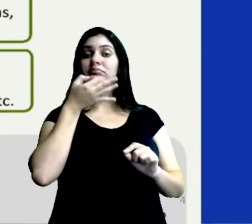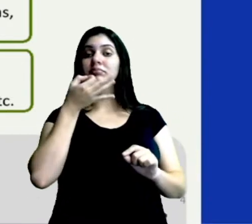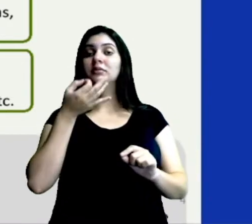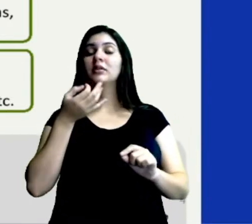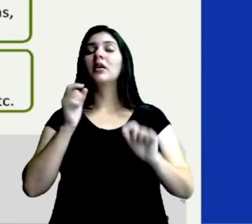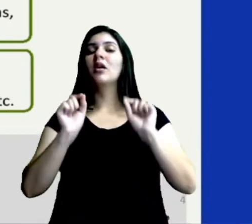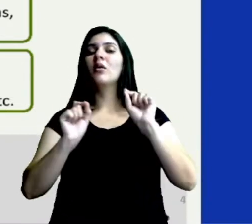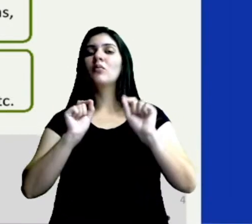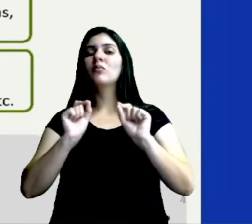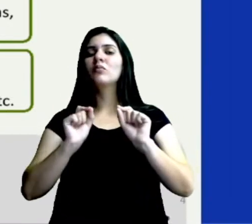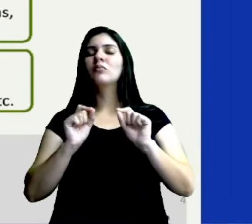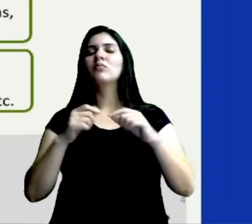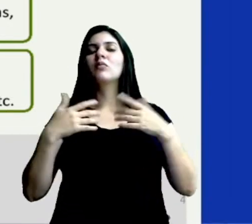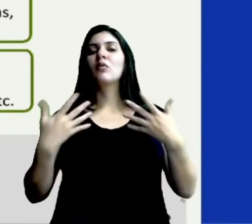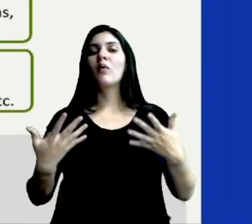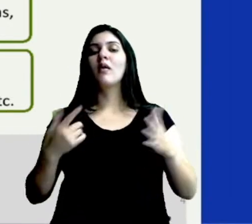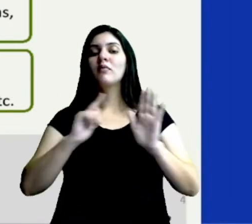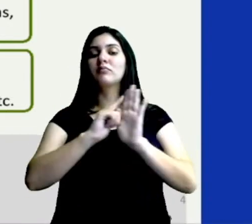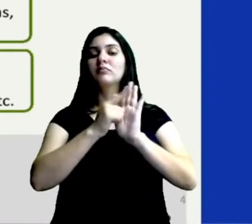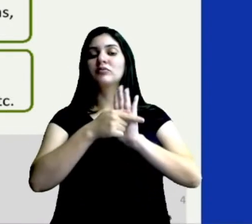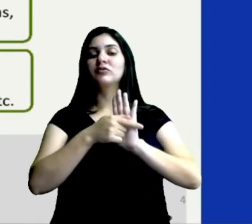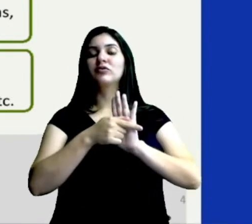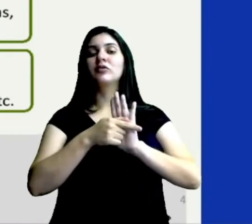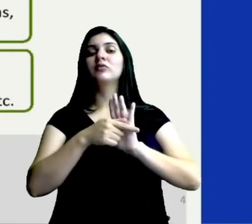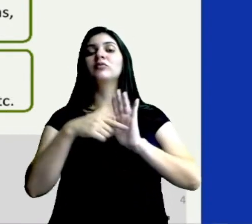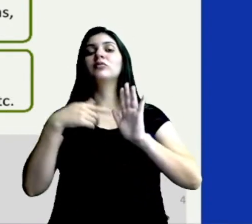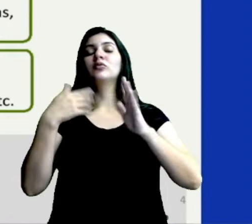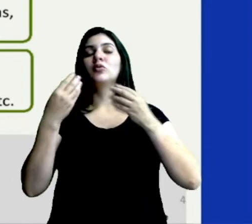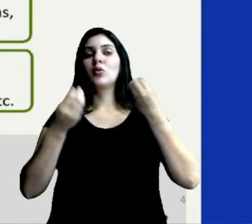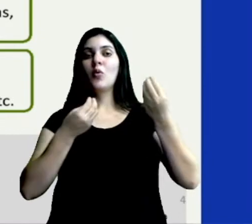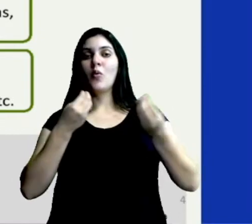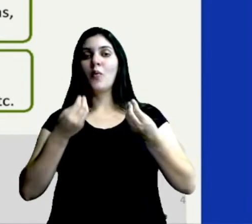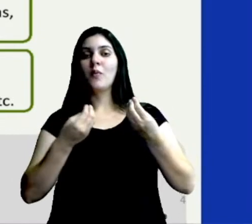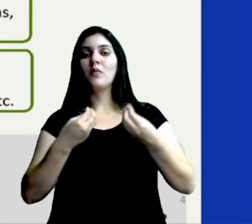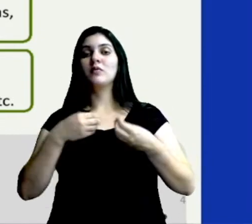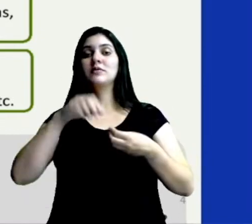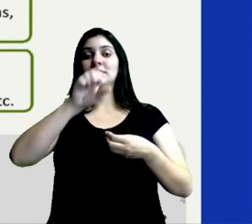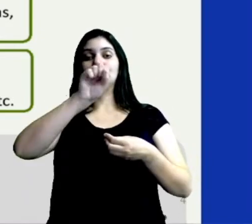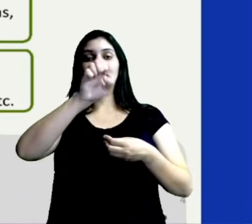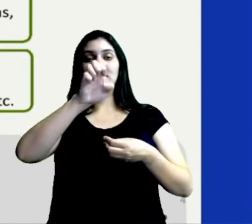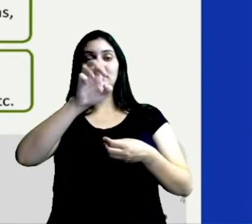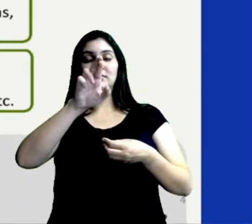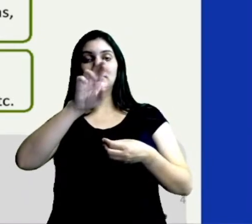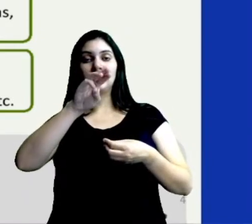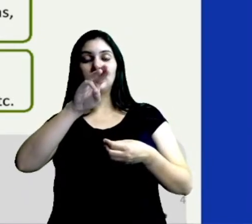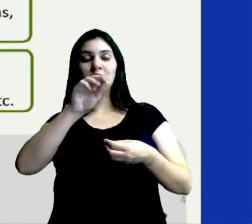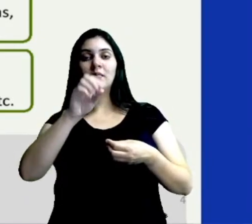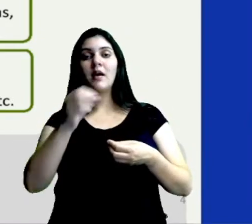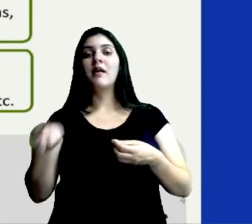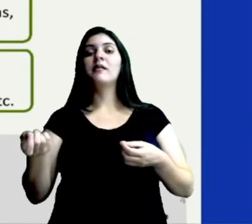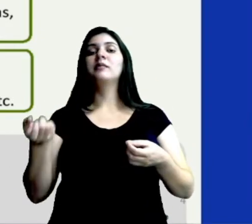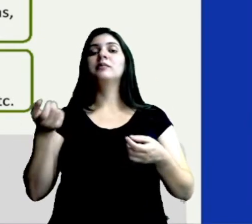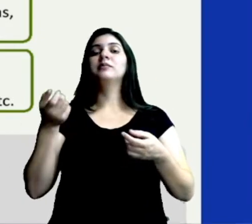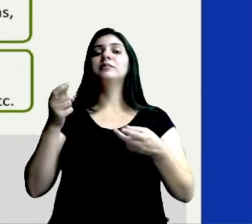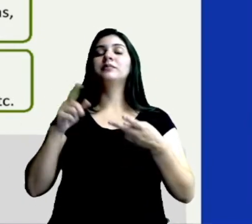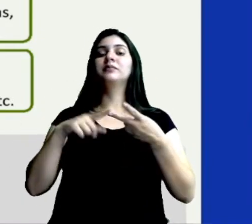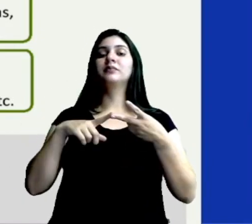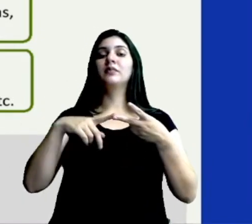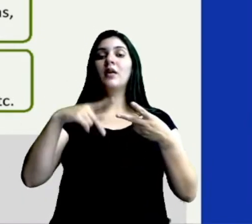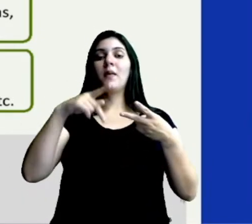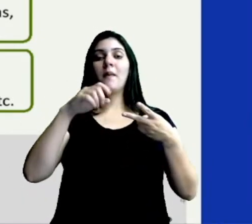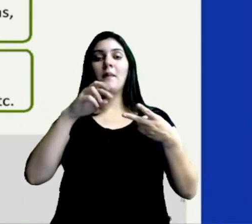que é predominante em gêneros como manifesto, sermão, crítica,